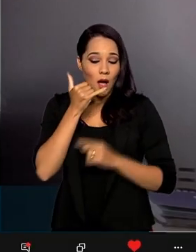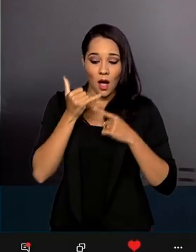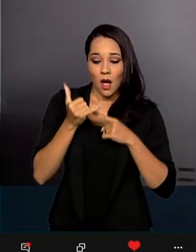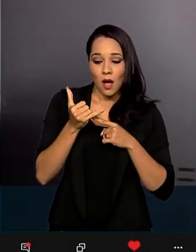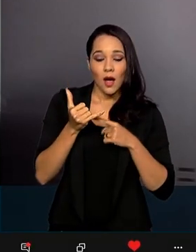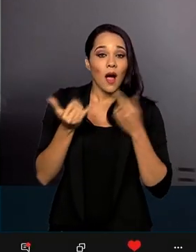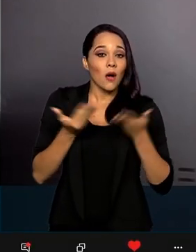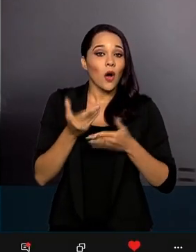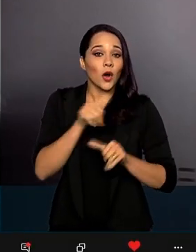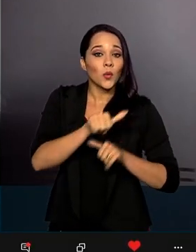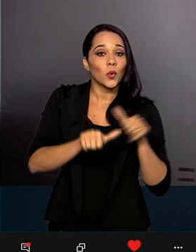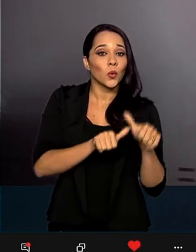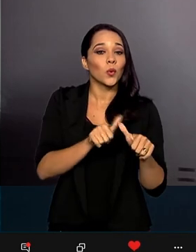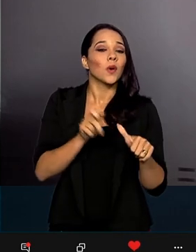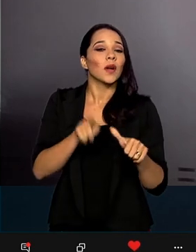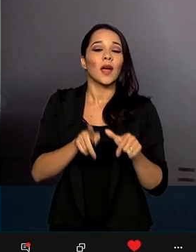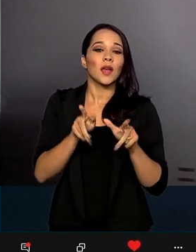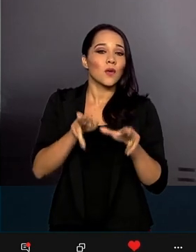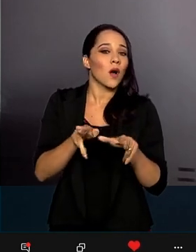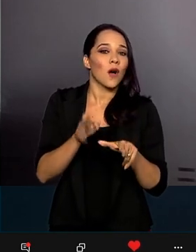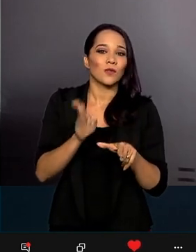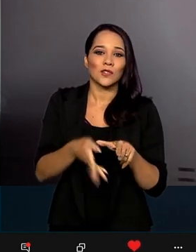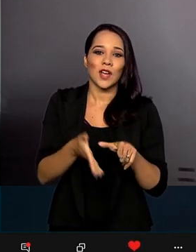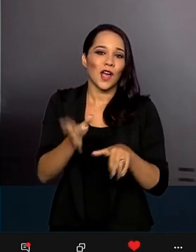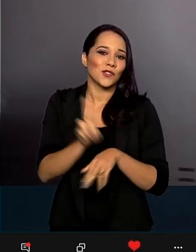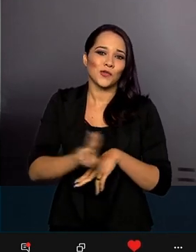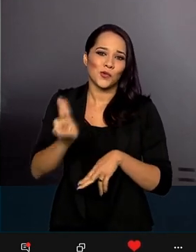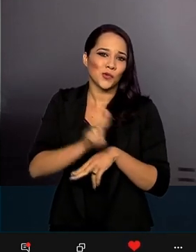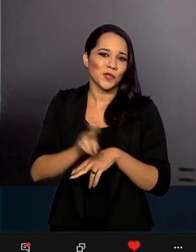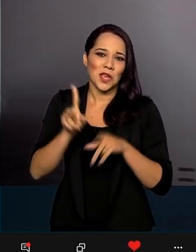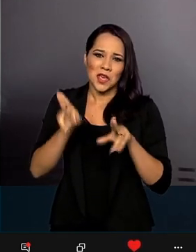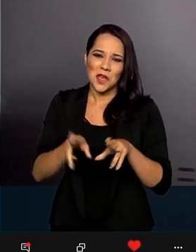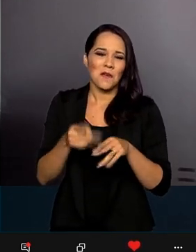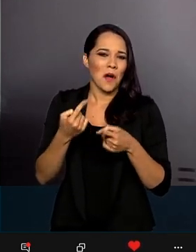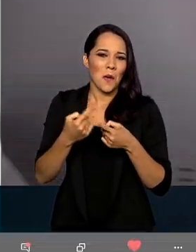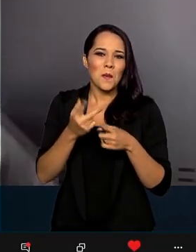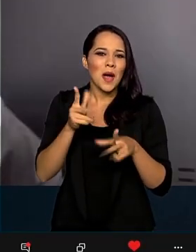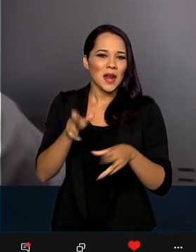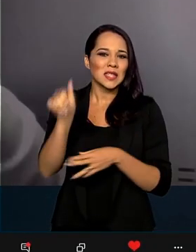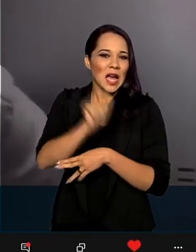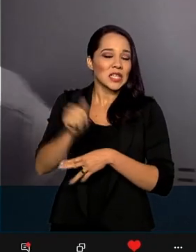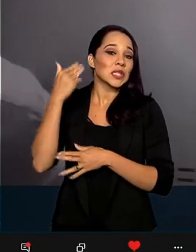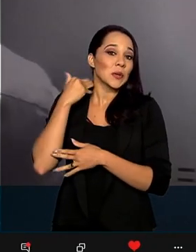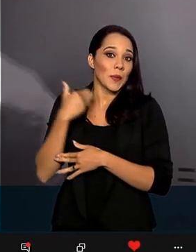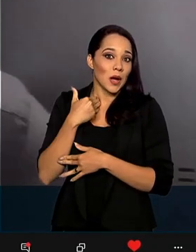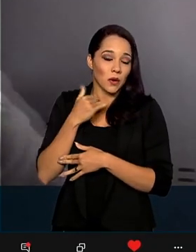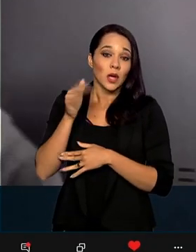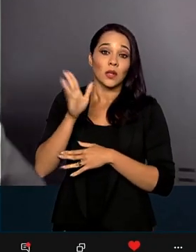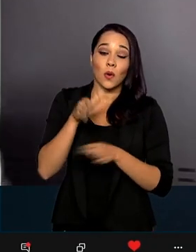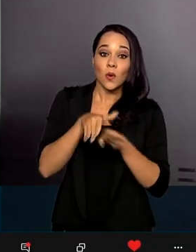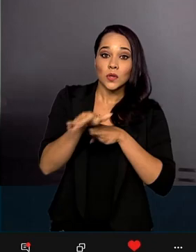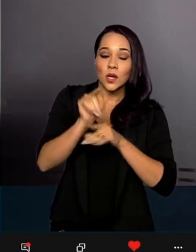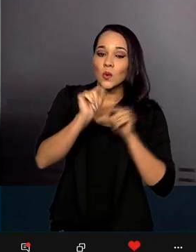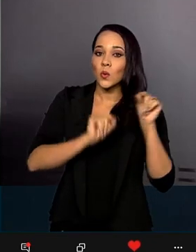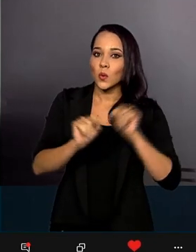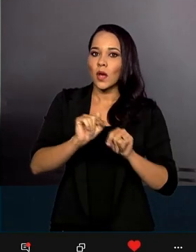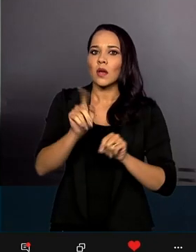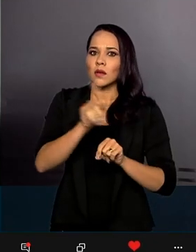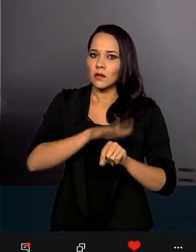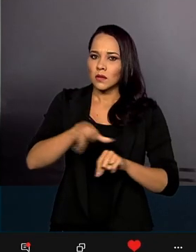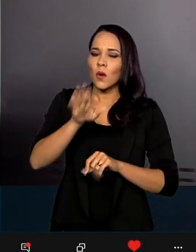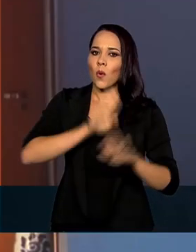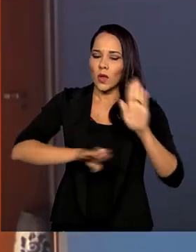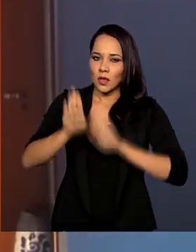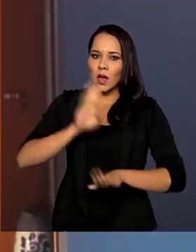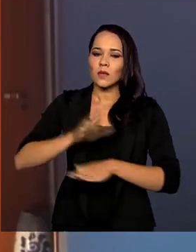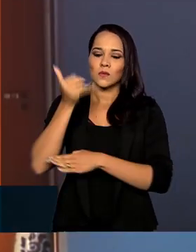uma ferramenta, virou uma agência bancária, na verdade. O eu aconselho é que as pessoas passem a ter cuidados